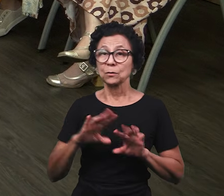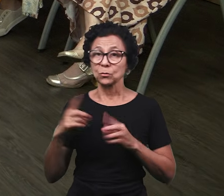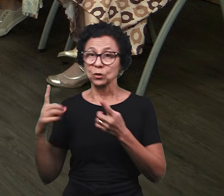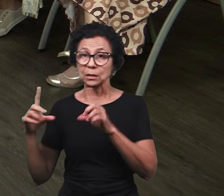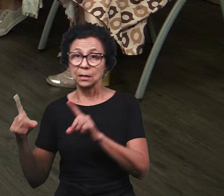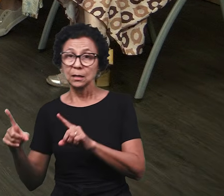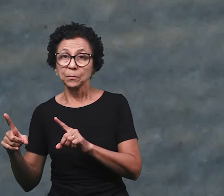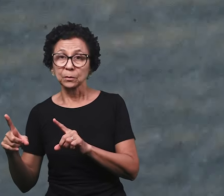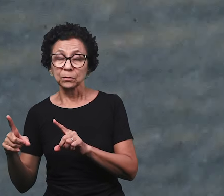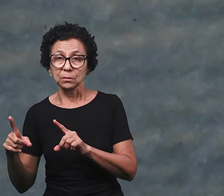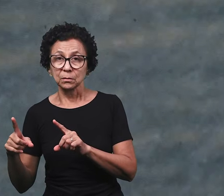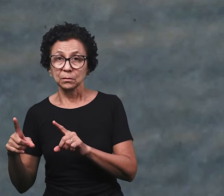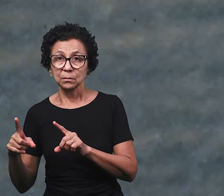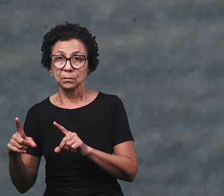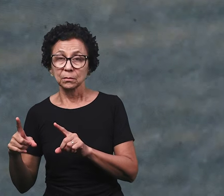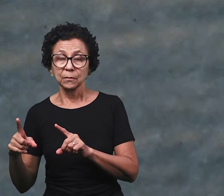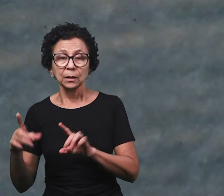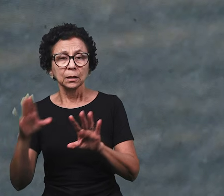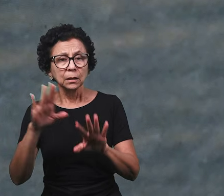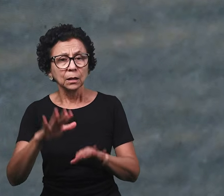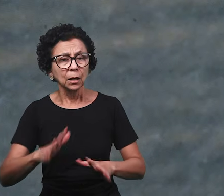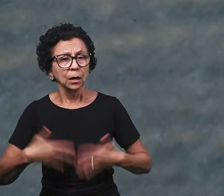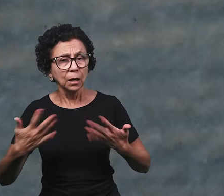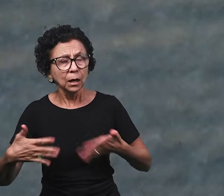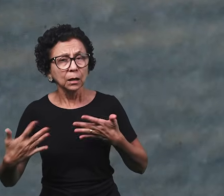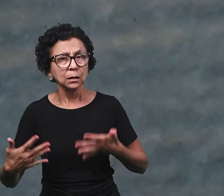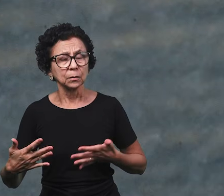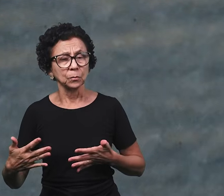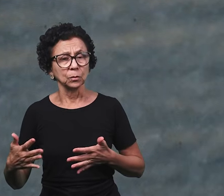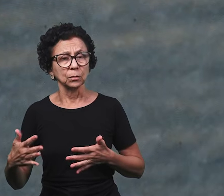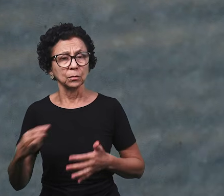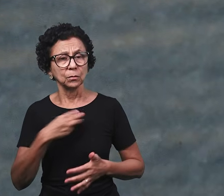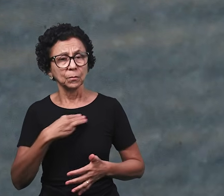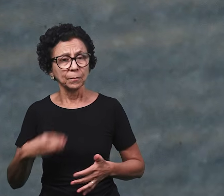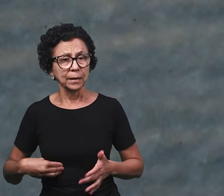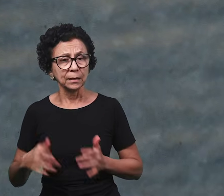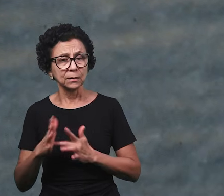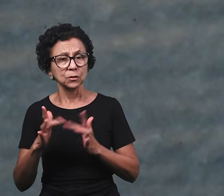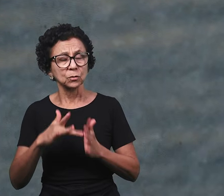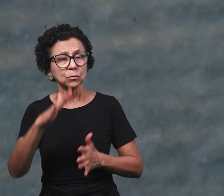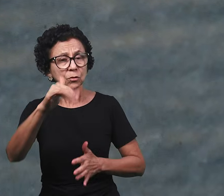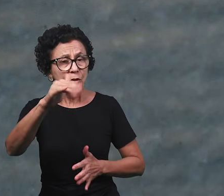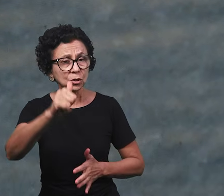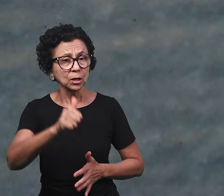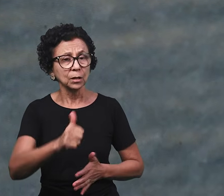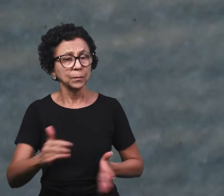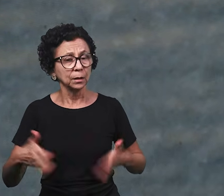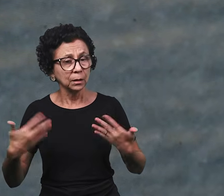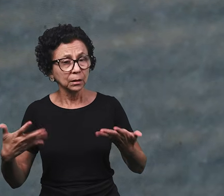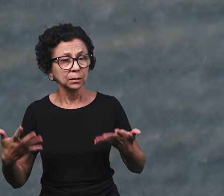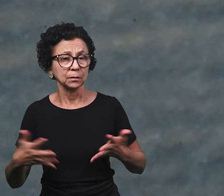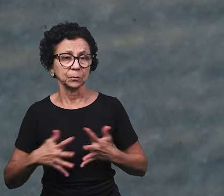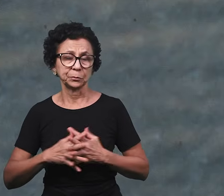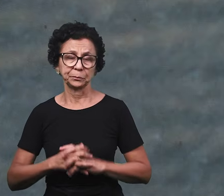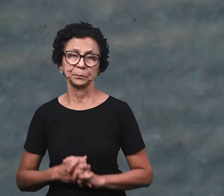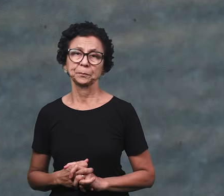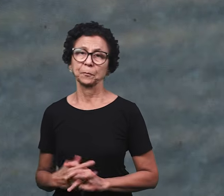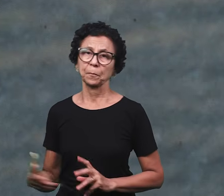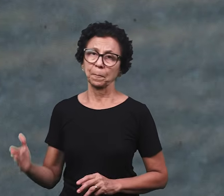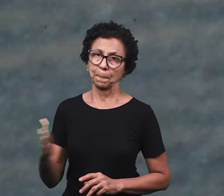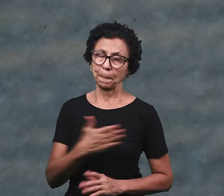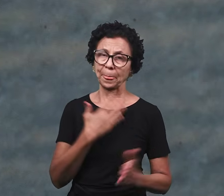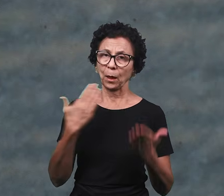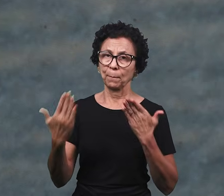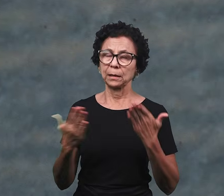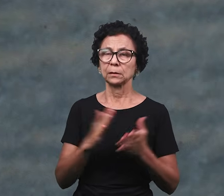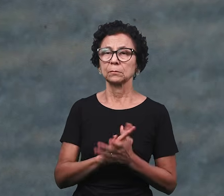Então, imaginem Bartimeu como o seu colega de faculdade. Ele é cego, espiritualmente falando, ele está à